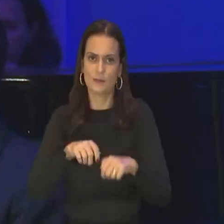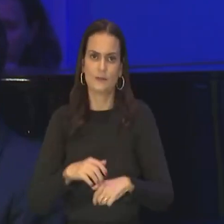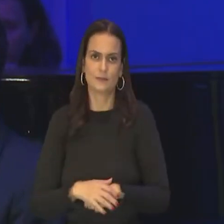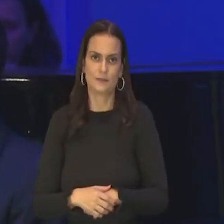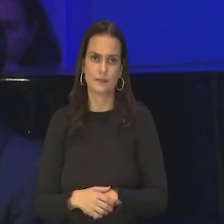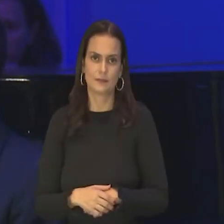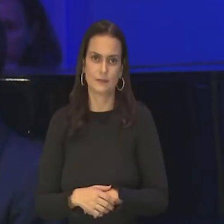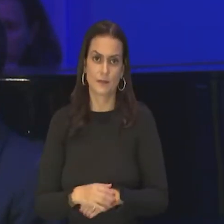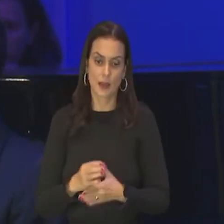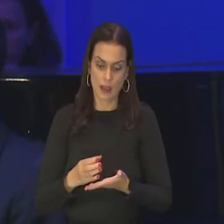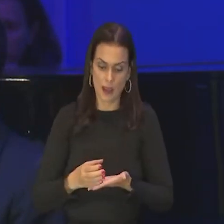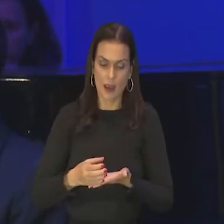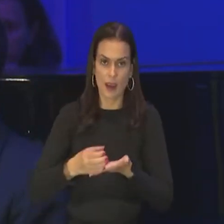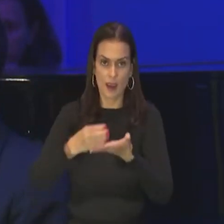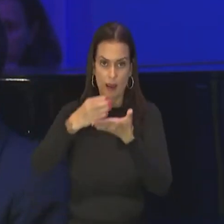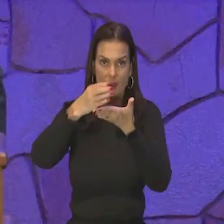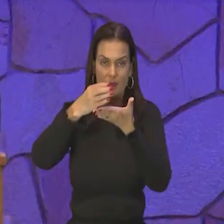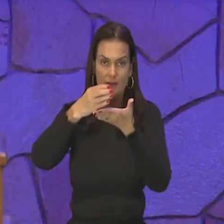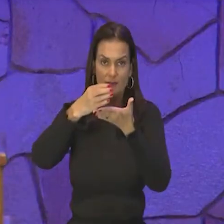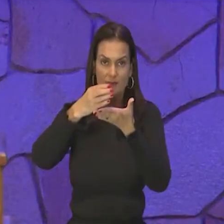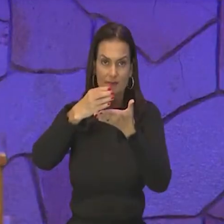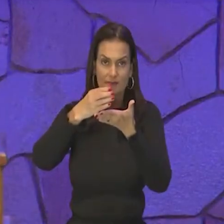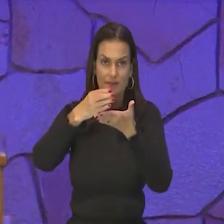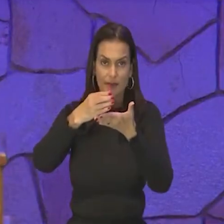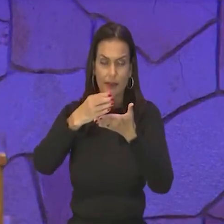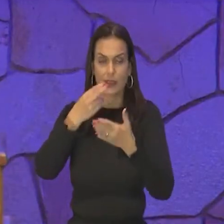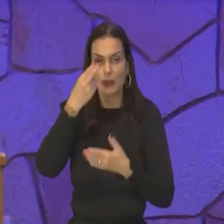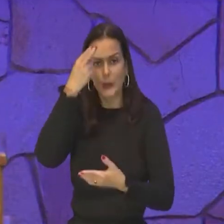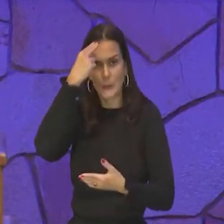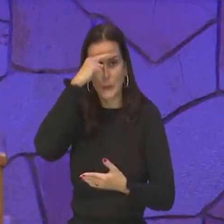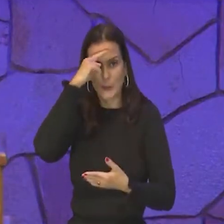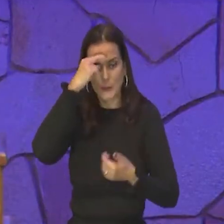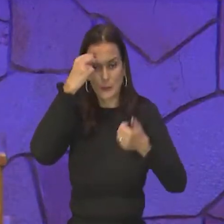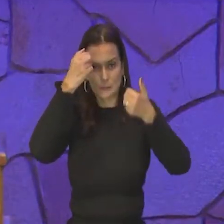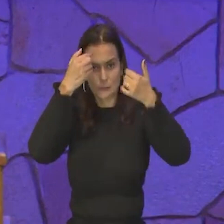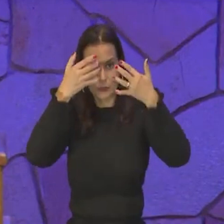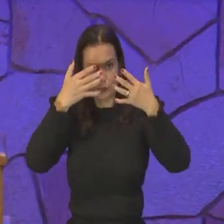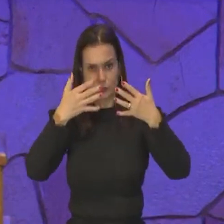O cálice, na narrativa lucana,